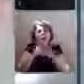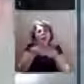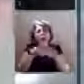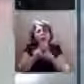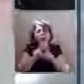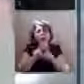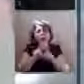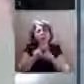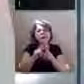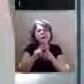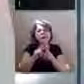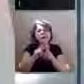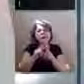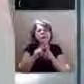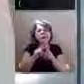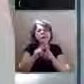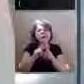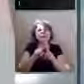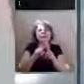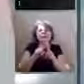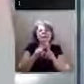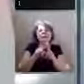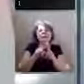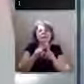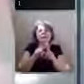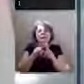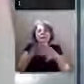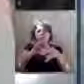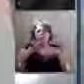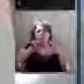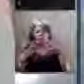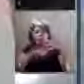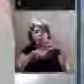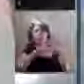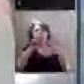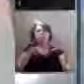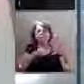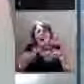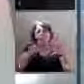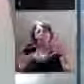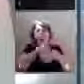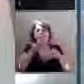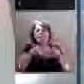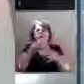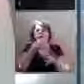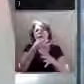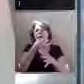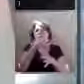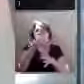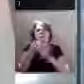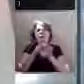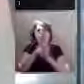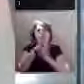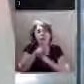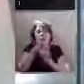começa dizendo within the scope of the macro project, etc, etc. Eu sugeriria a você